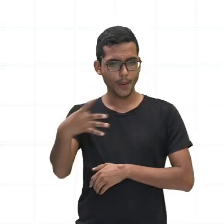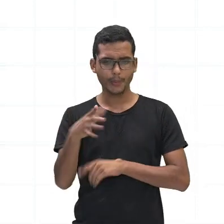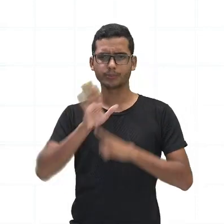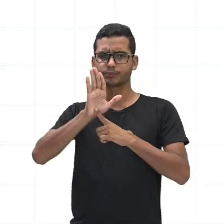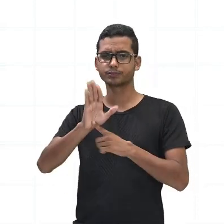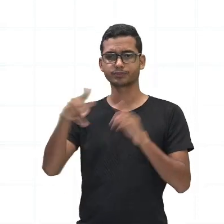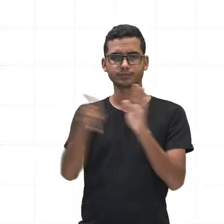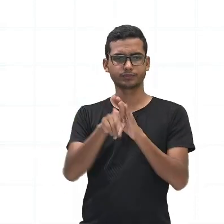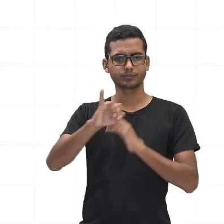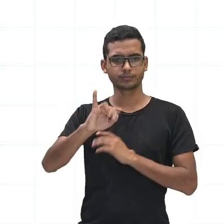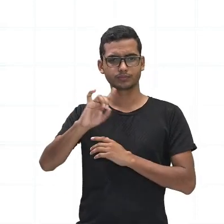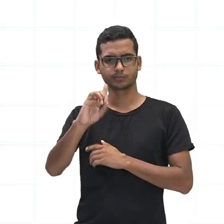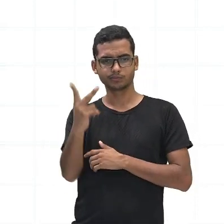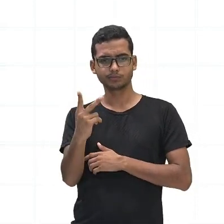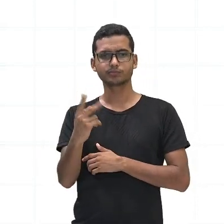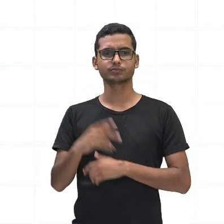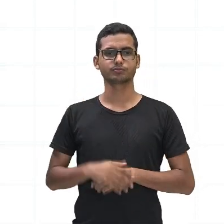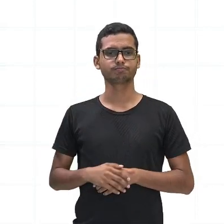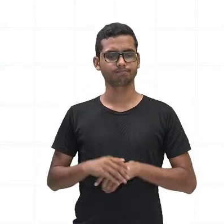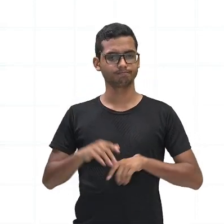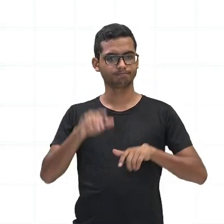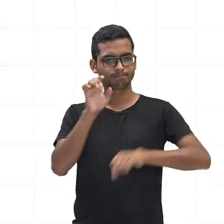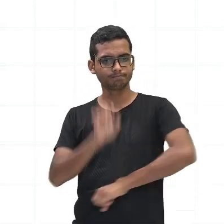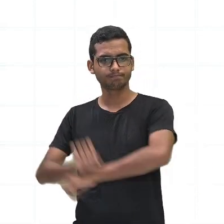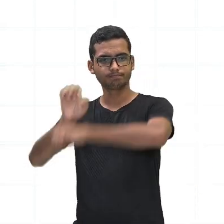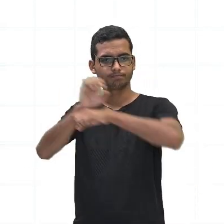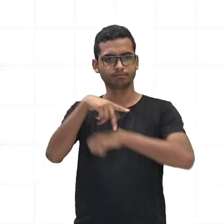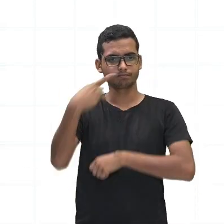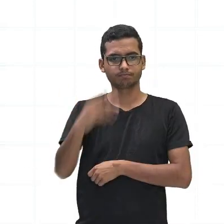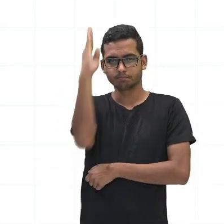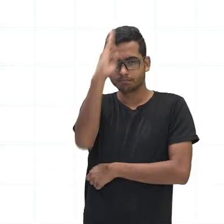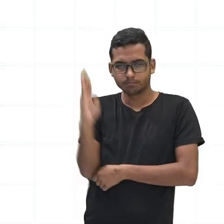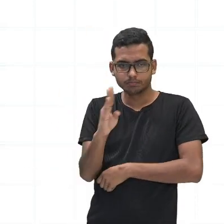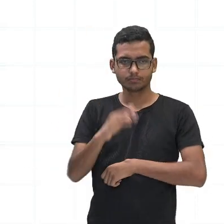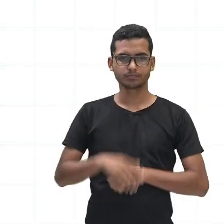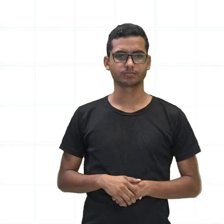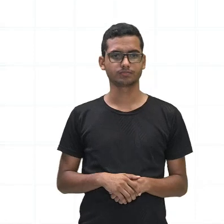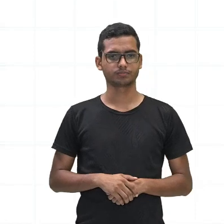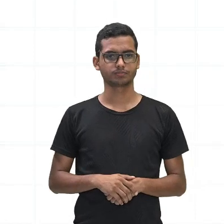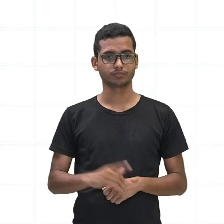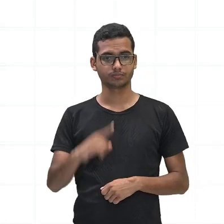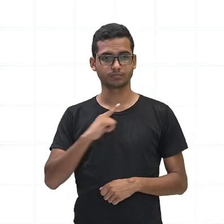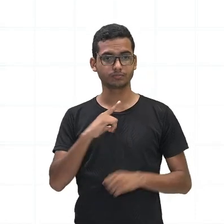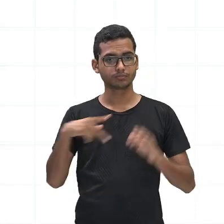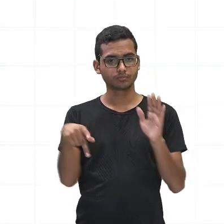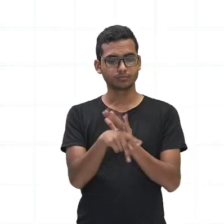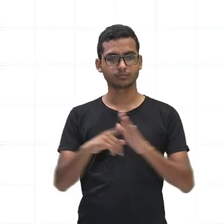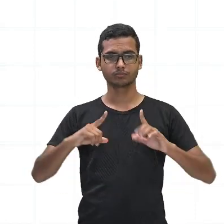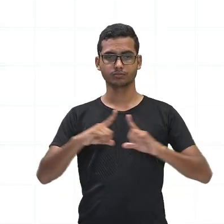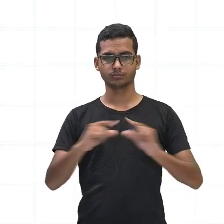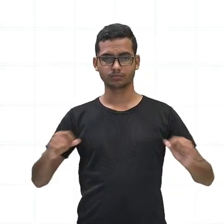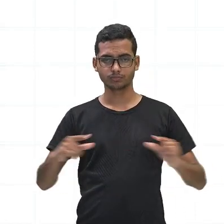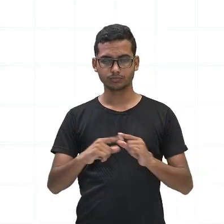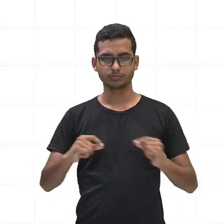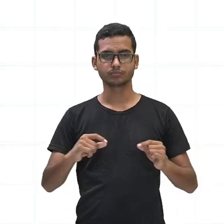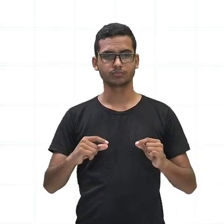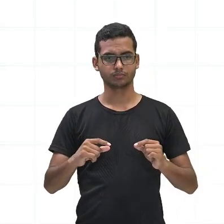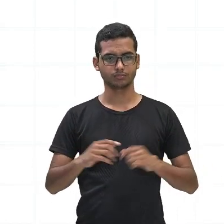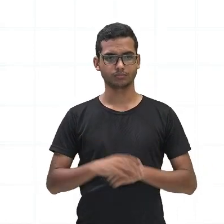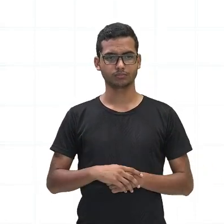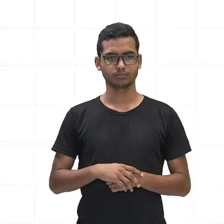o IDH de cada um dos estados brasileiros. E aí nós temos o Distrito Federal, né, com o maior